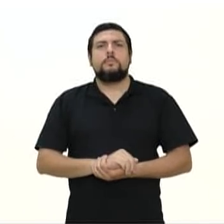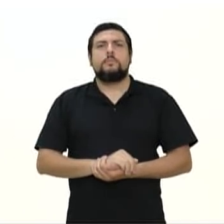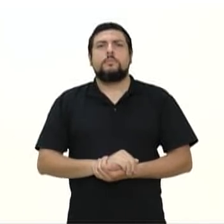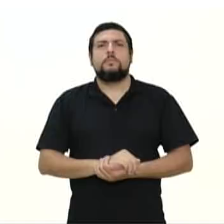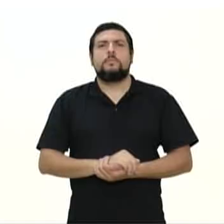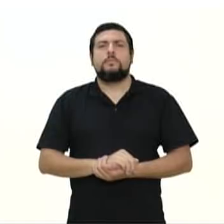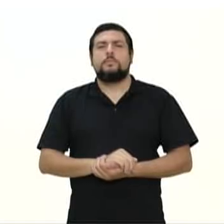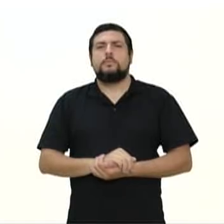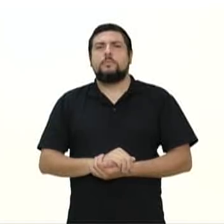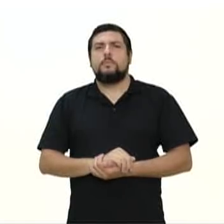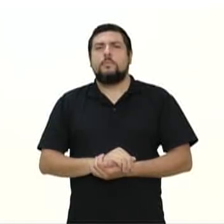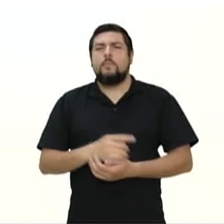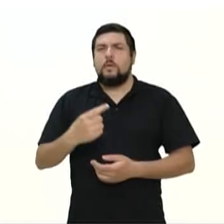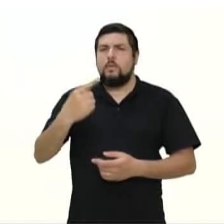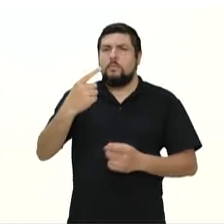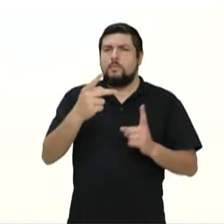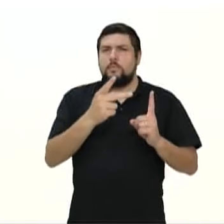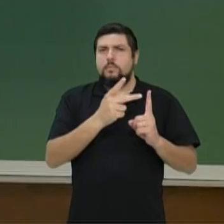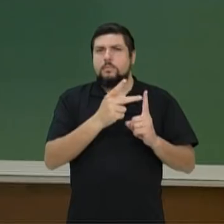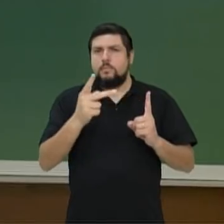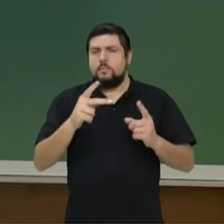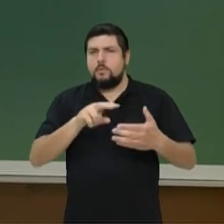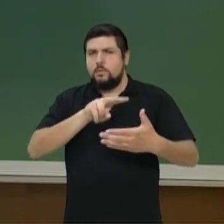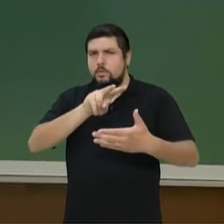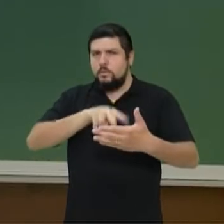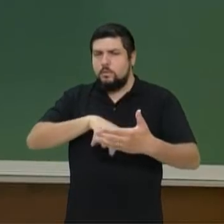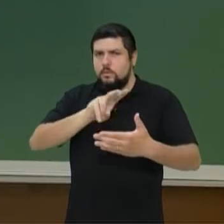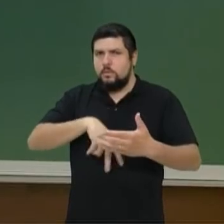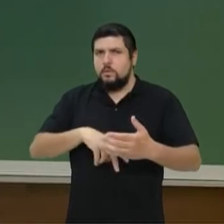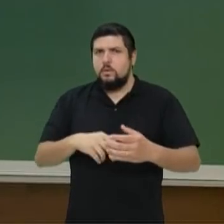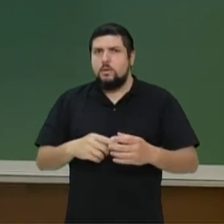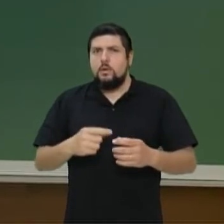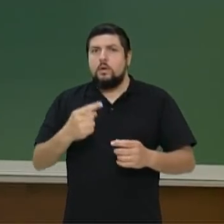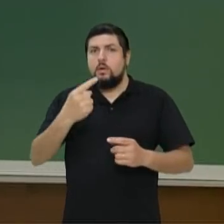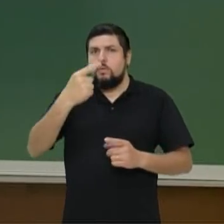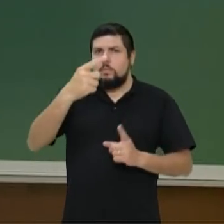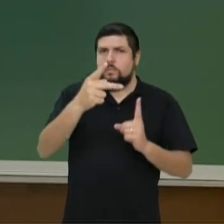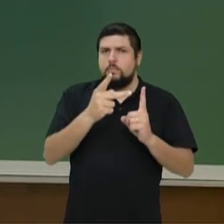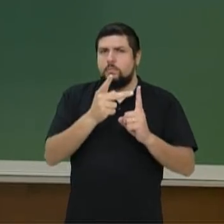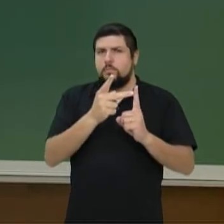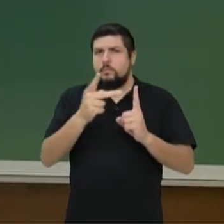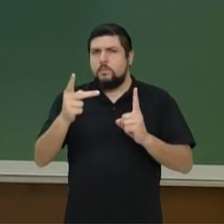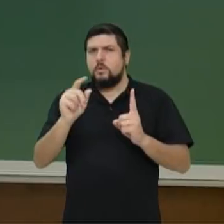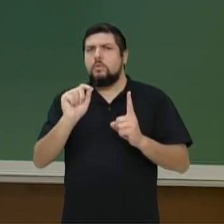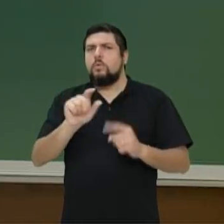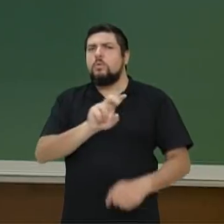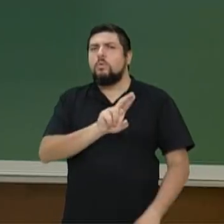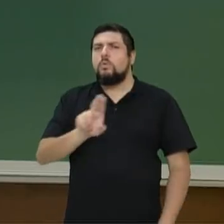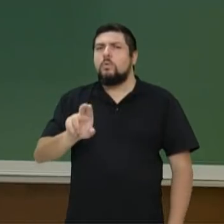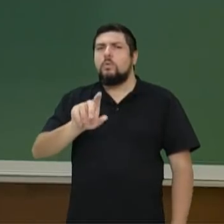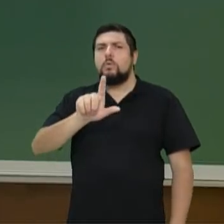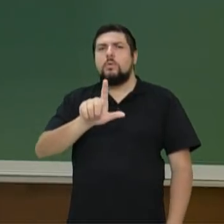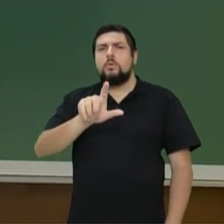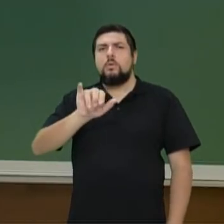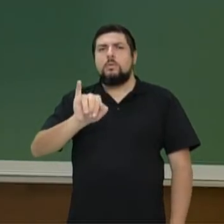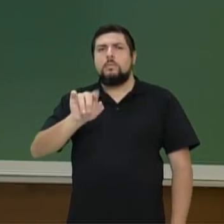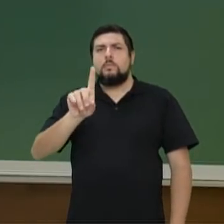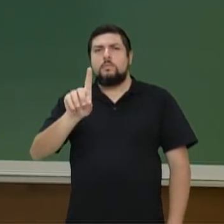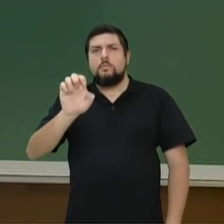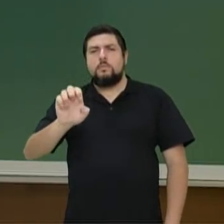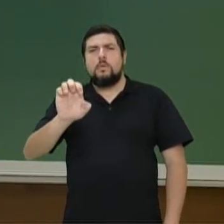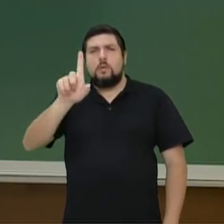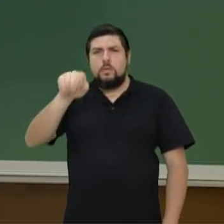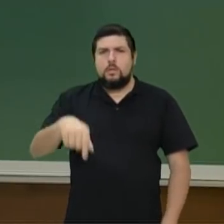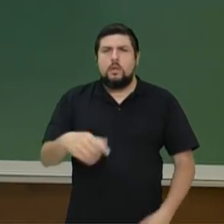primeiro parágrafo, lembra, né? O primeiro parágrafo dentro de uma reportagem chama lead, né? Que traz